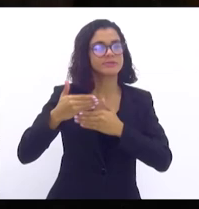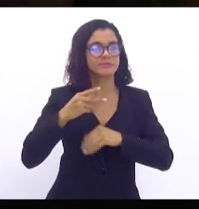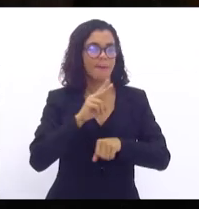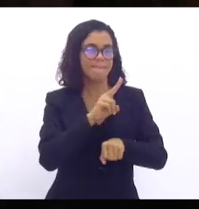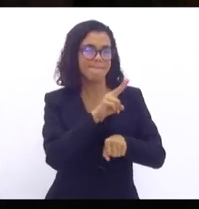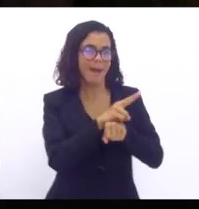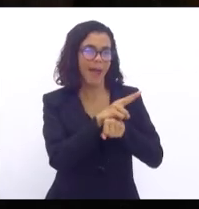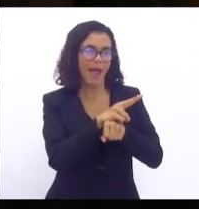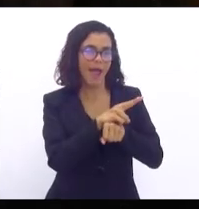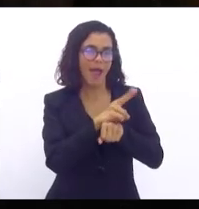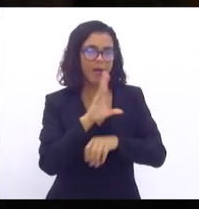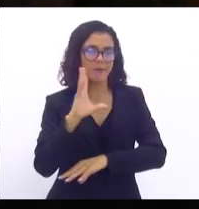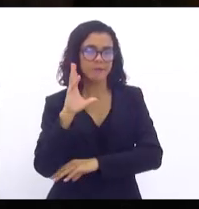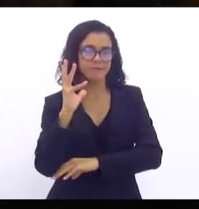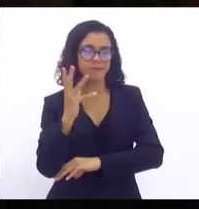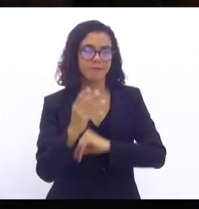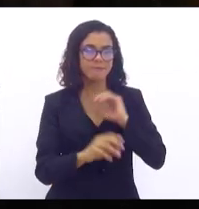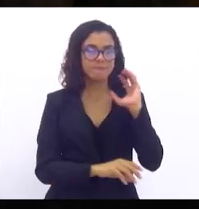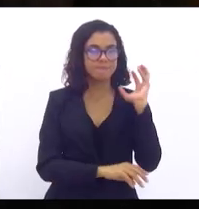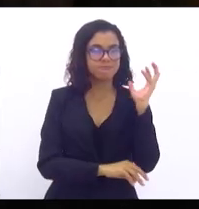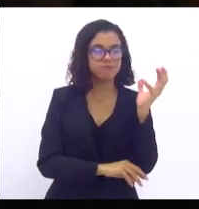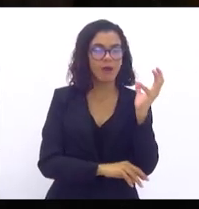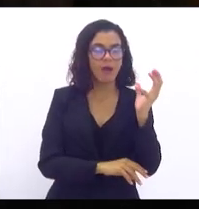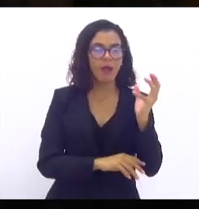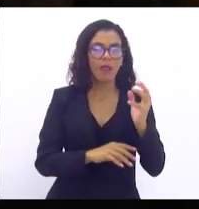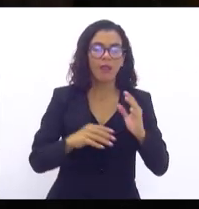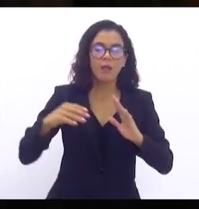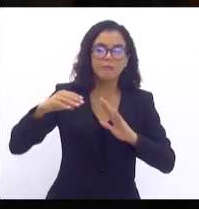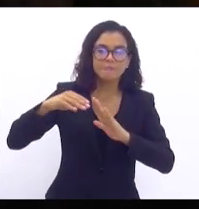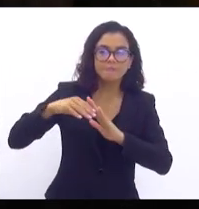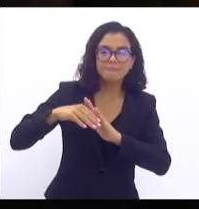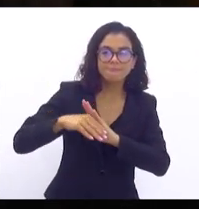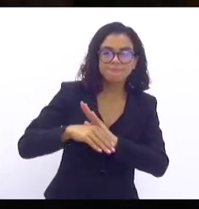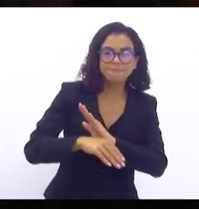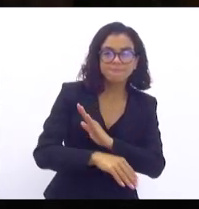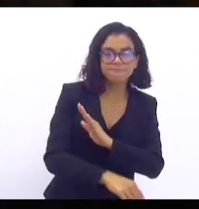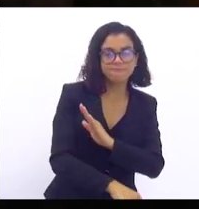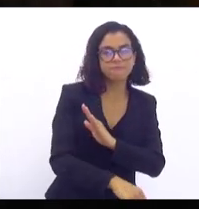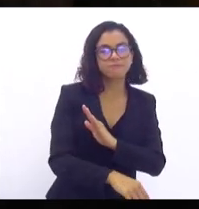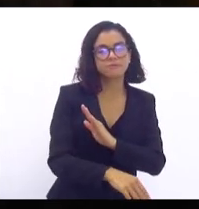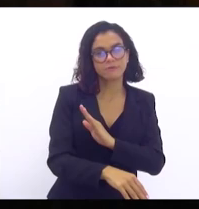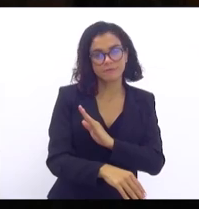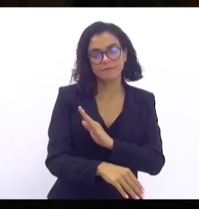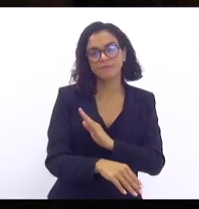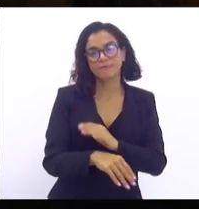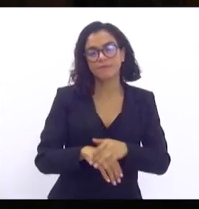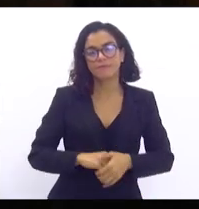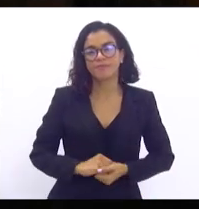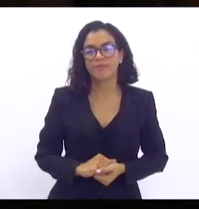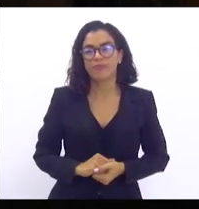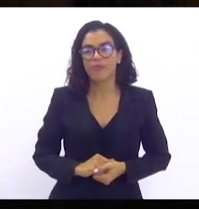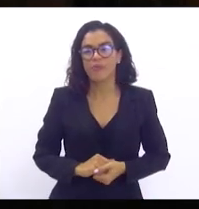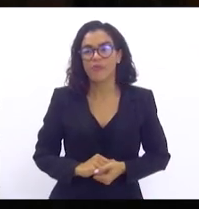né, disso tudo, a intensidade tem cada vez aumentado